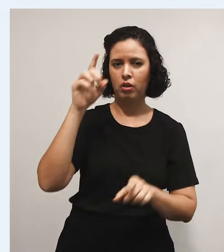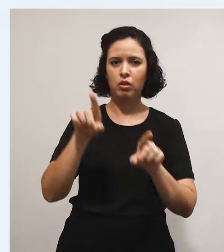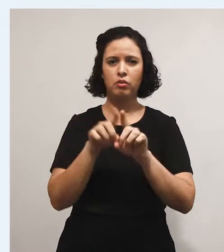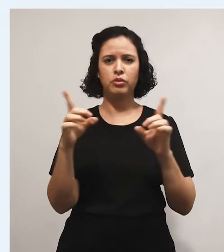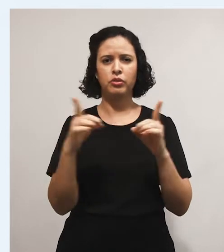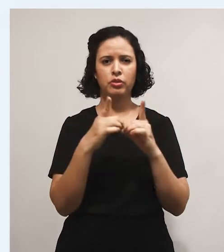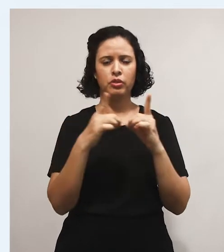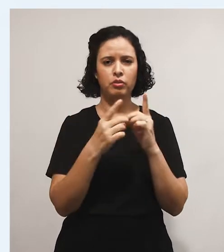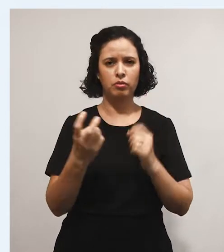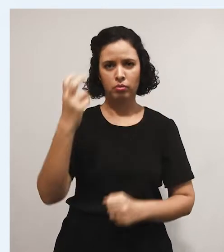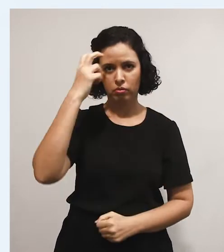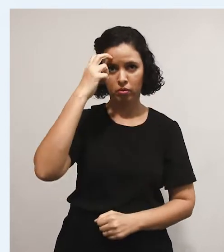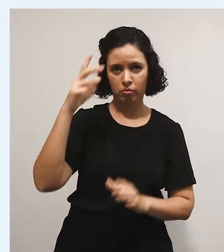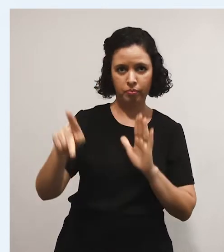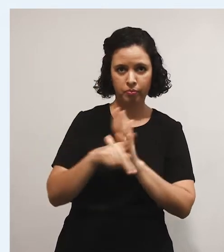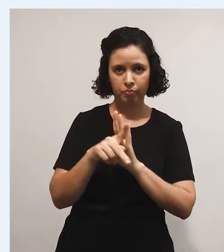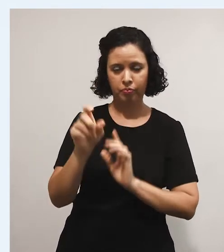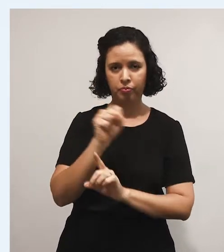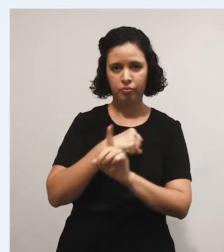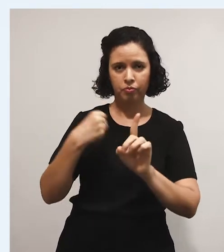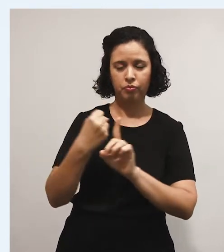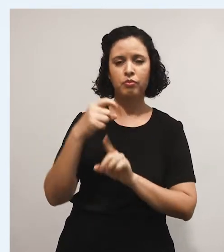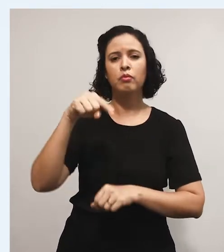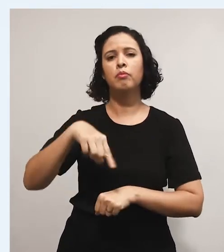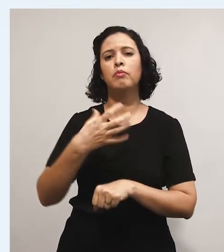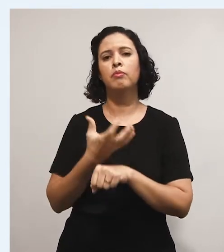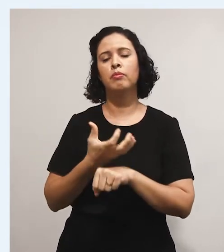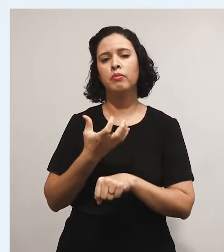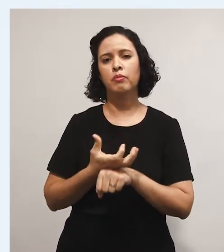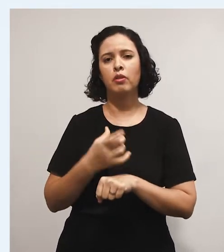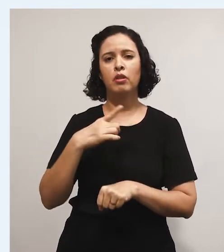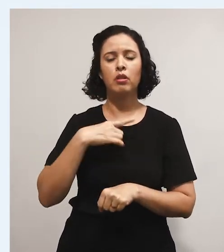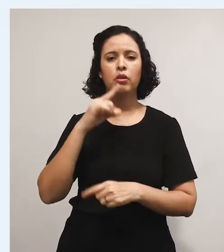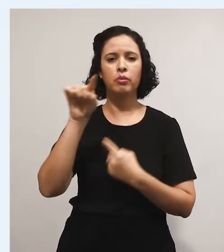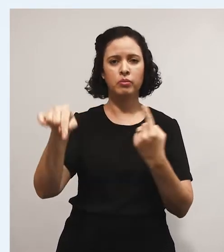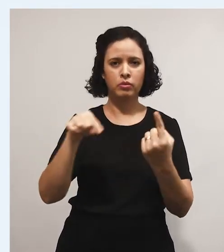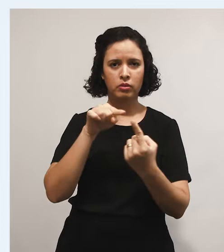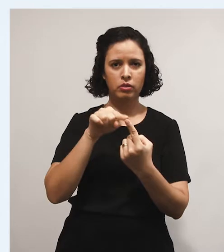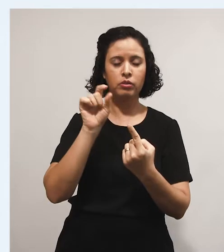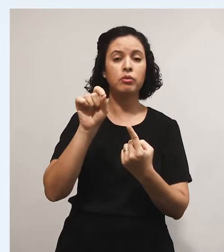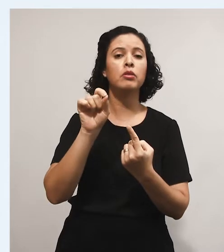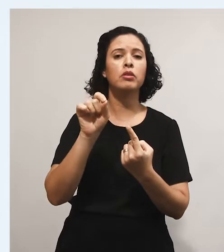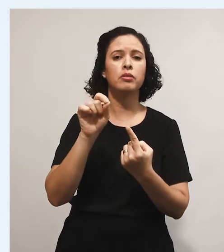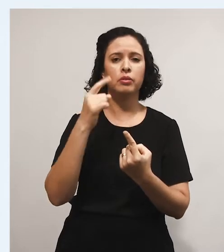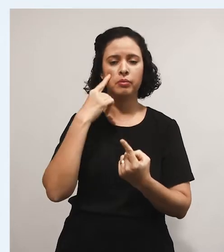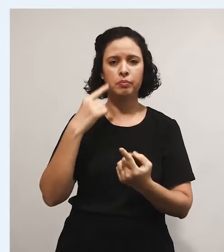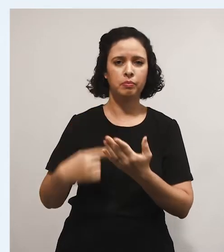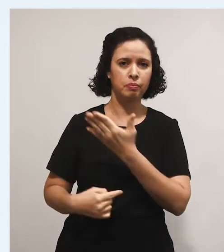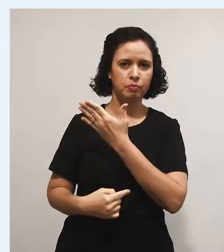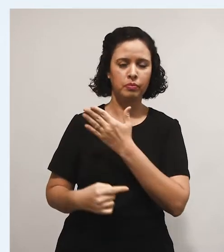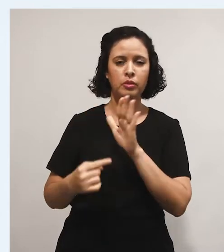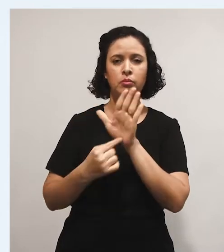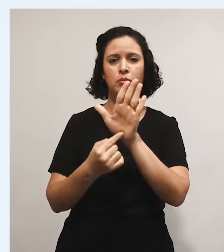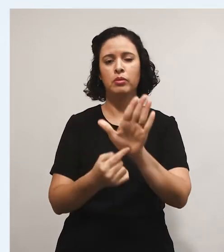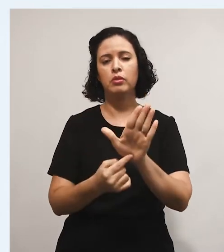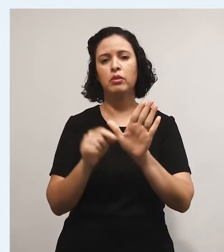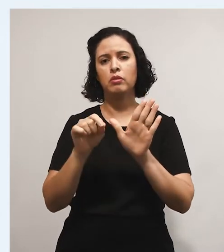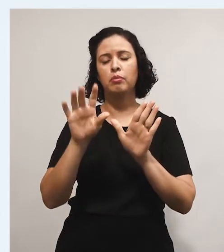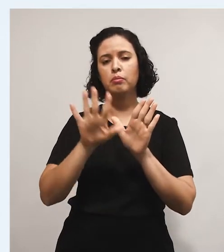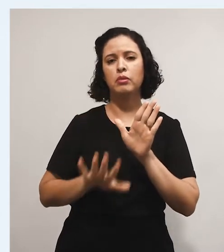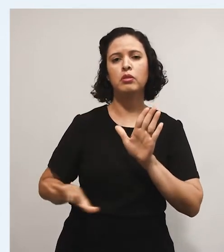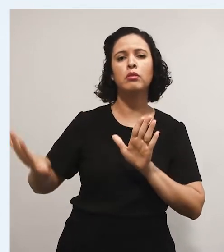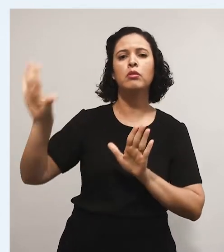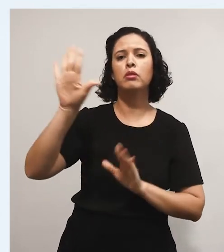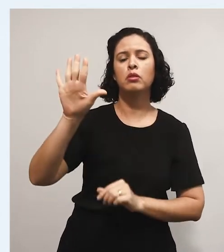uma sociedade. Nossa disciplina tem como objetivo geral apresentar um